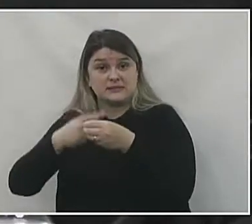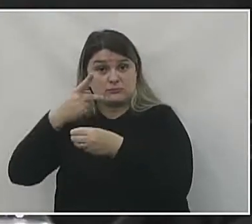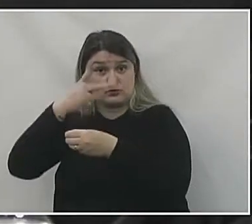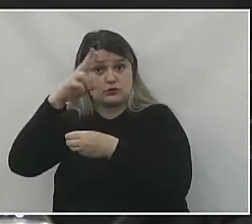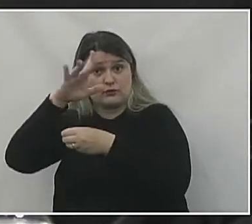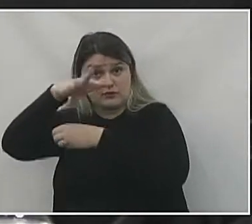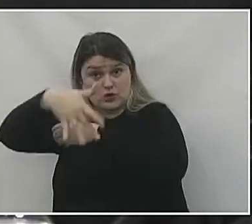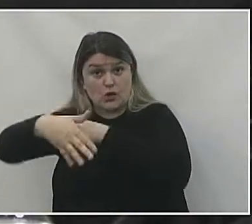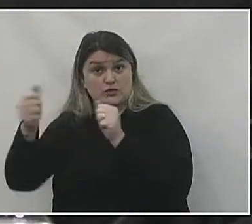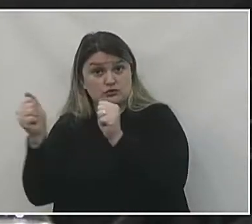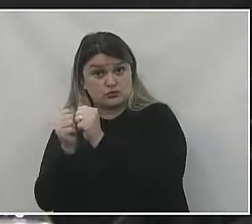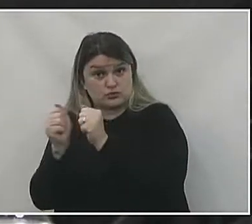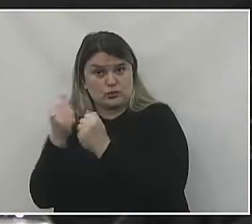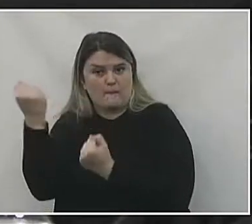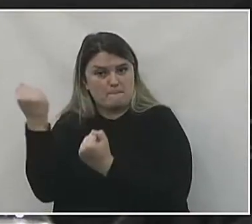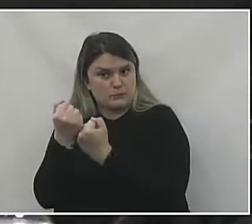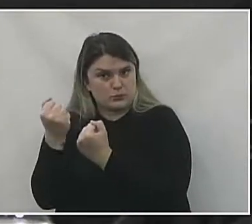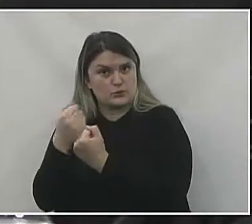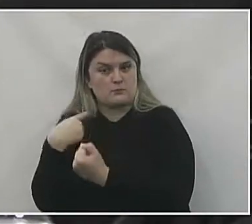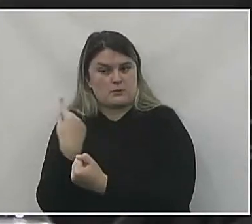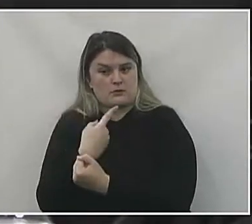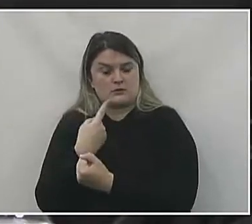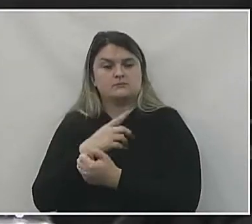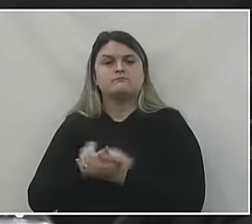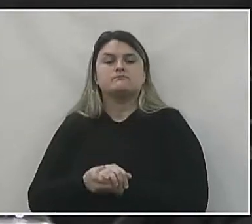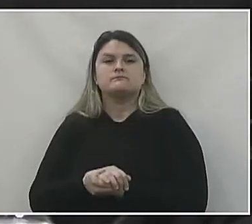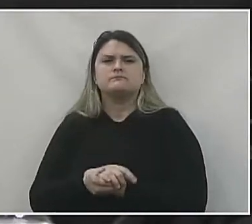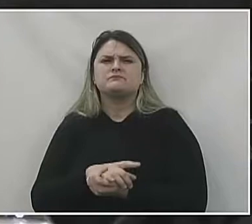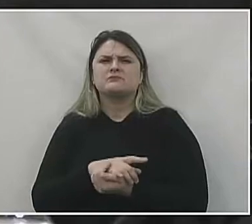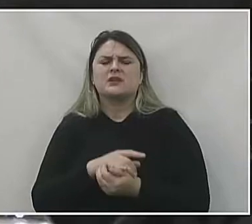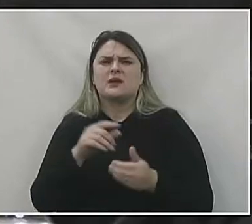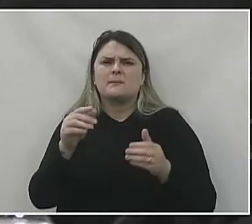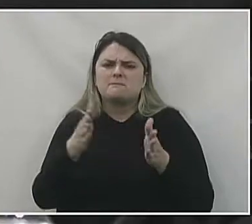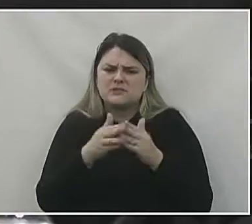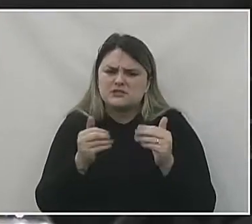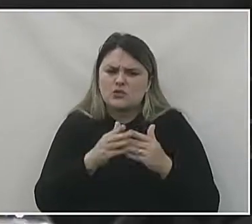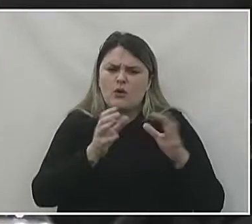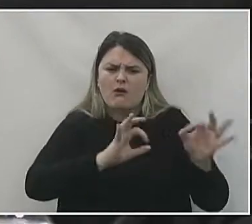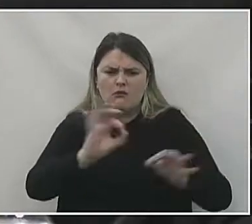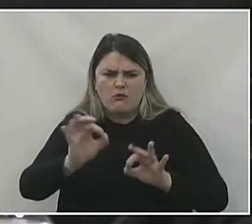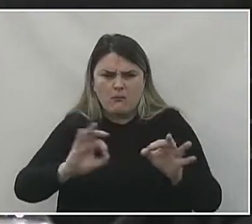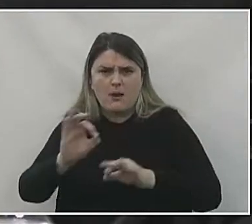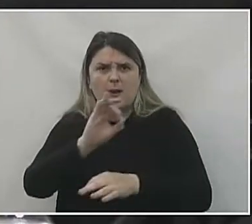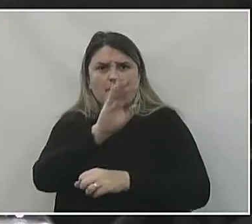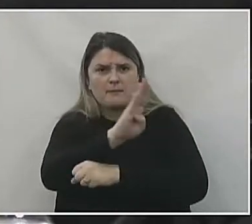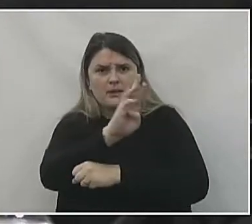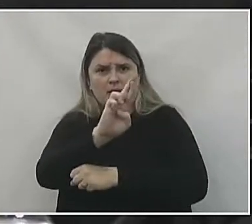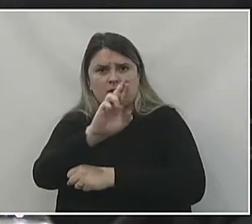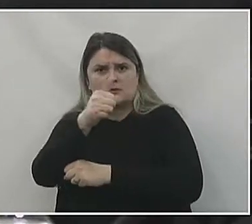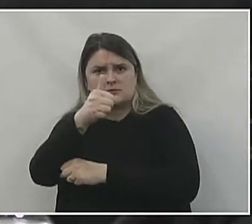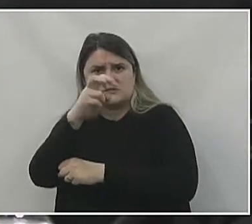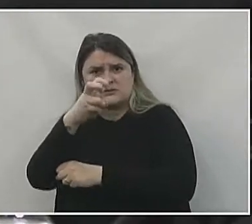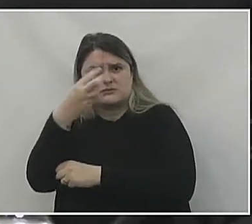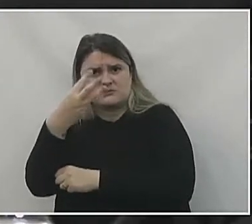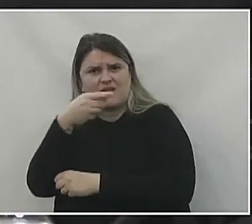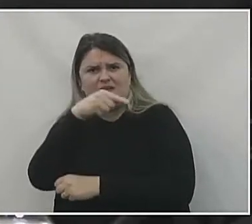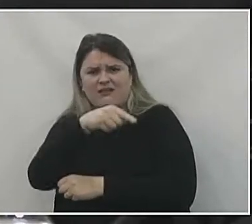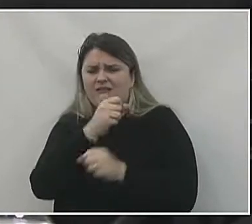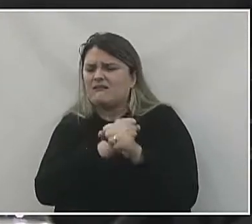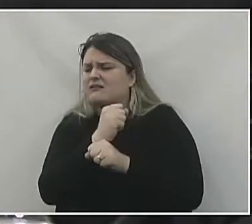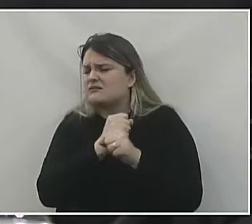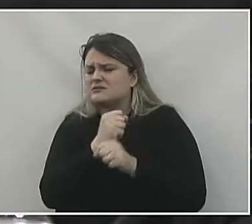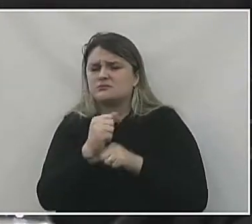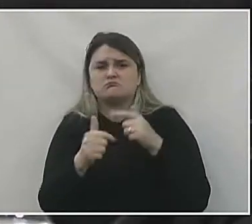Porto Vitória aonde solicitamos que fosse efeito o recape a manutenção da br-153 que há anos